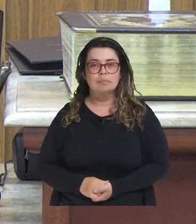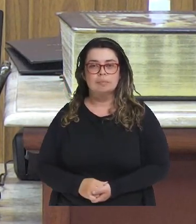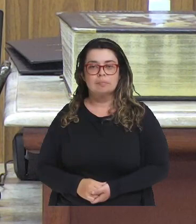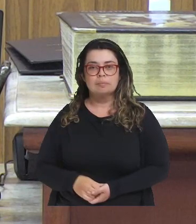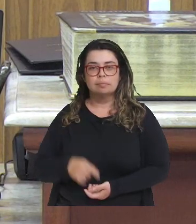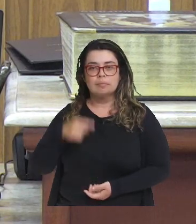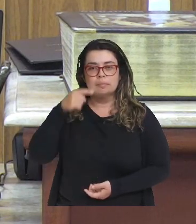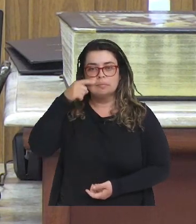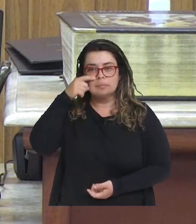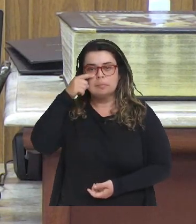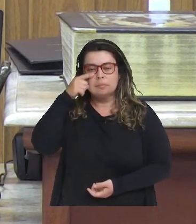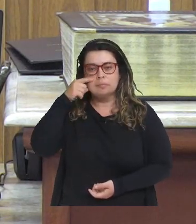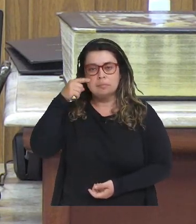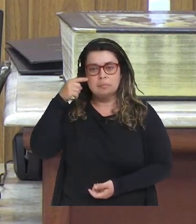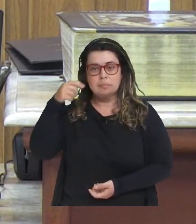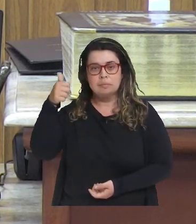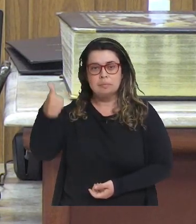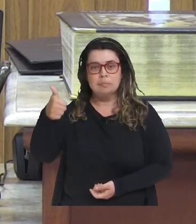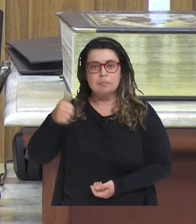Vinícius Simili. Presente.